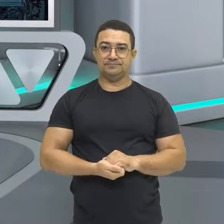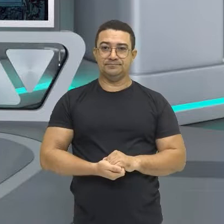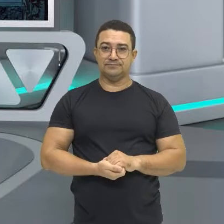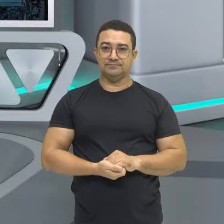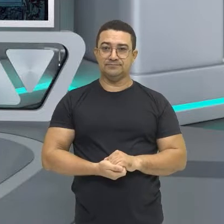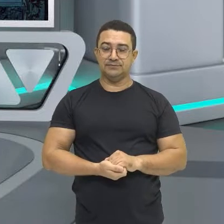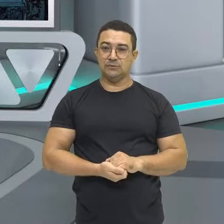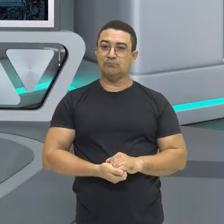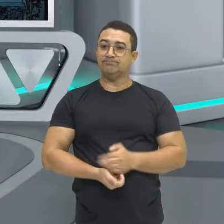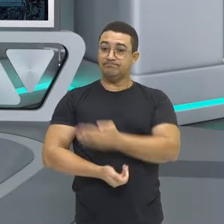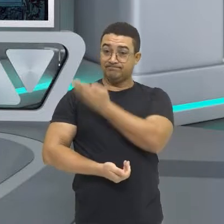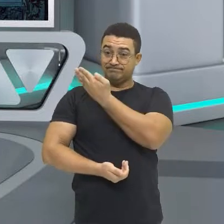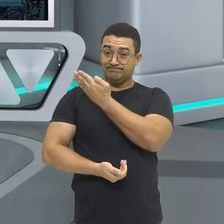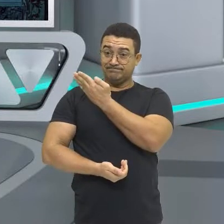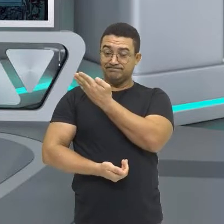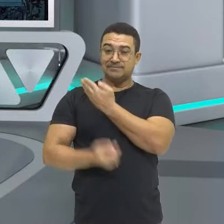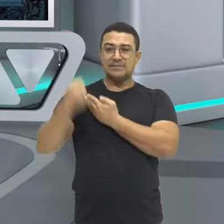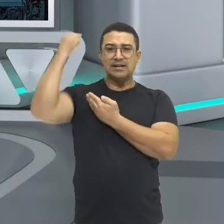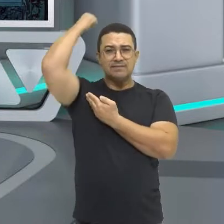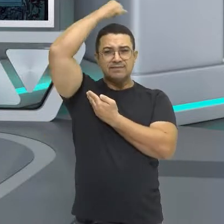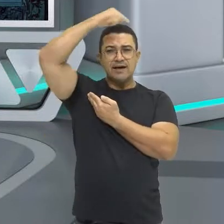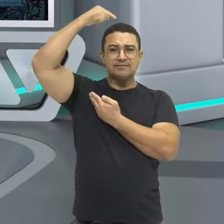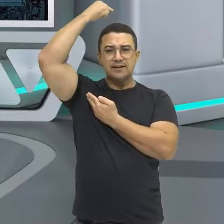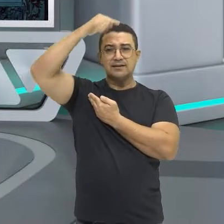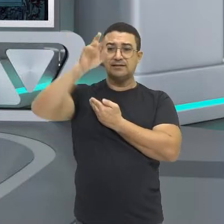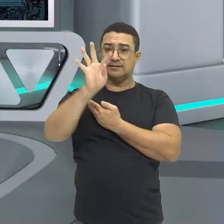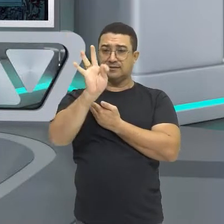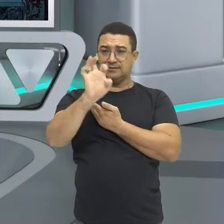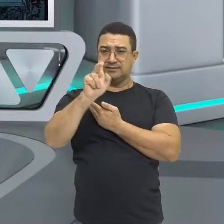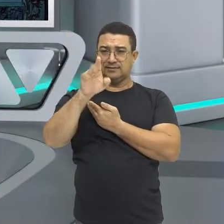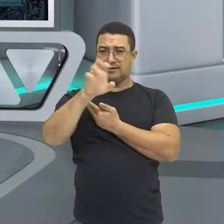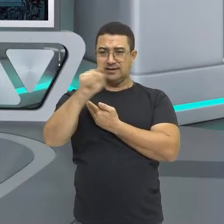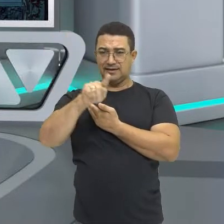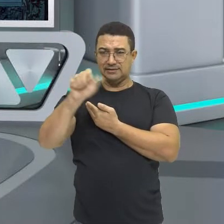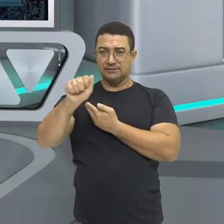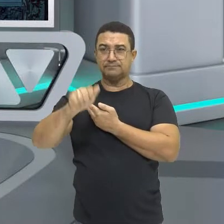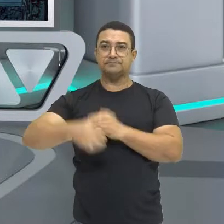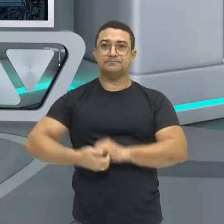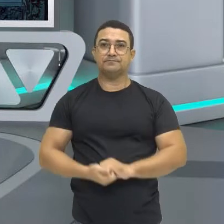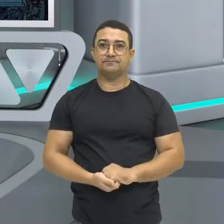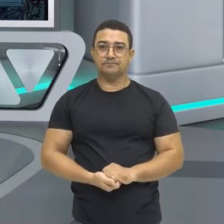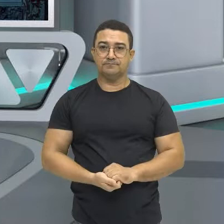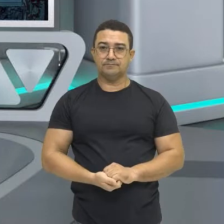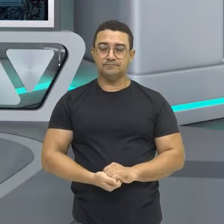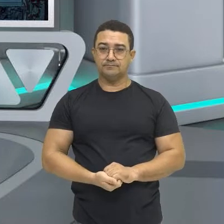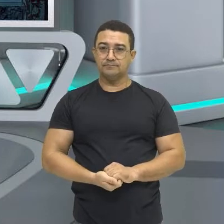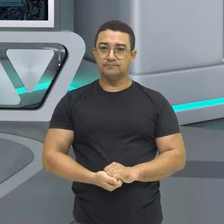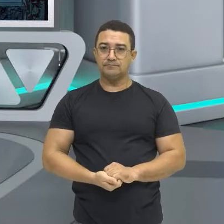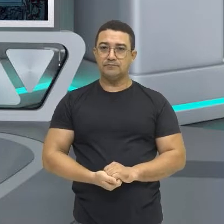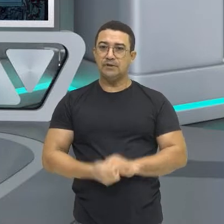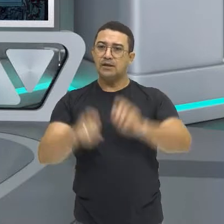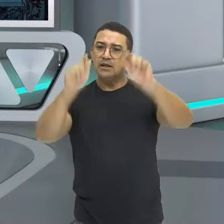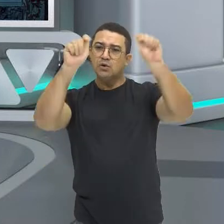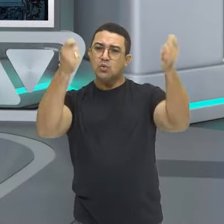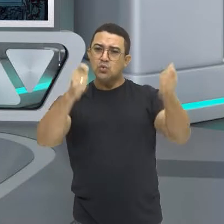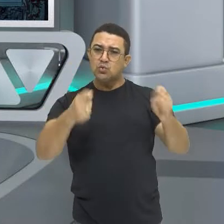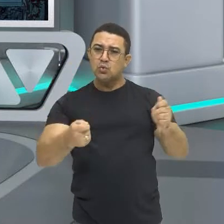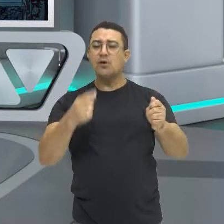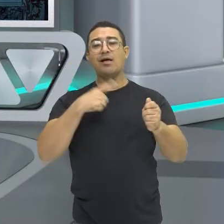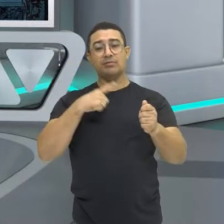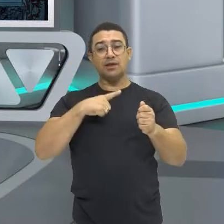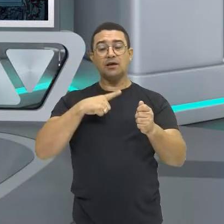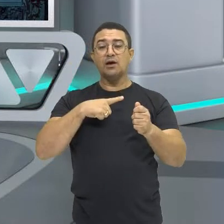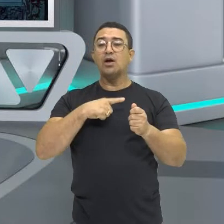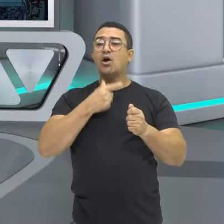Santa Teresa. Pesquisem para vocês verem o detalhe. Nessa escultura tem Santa Teresa e o